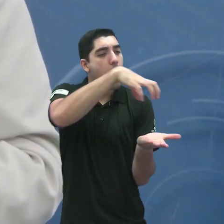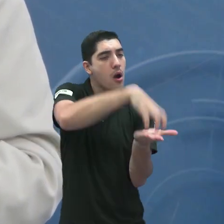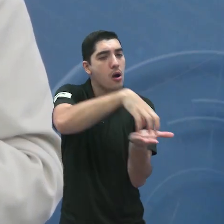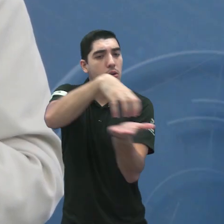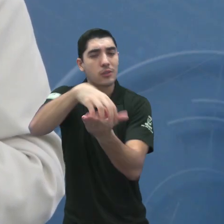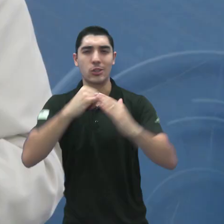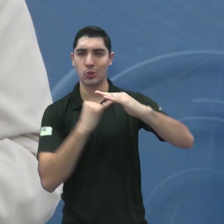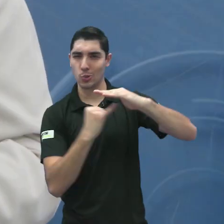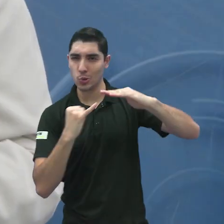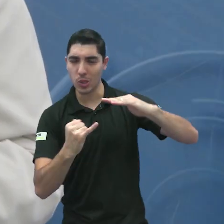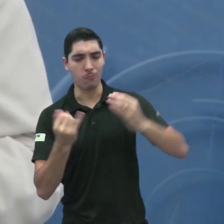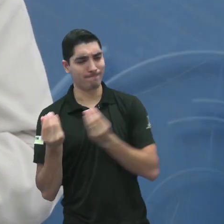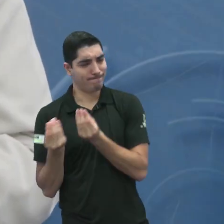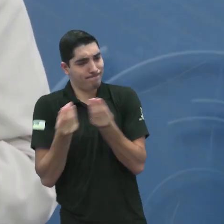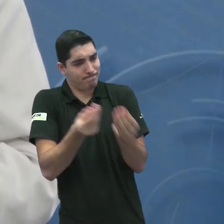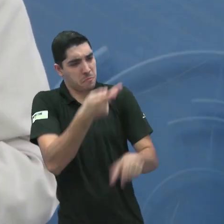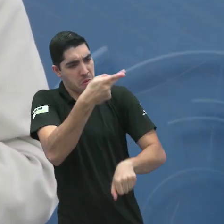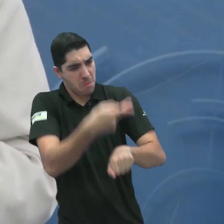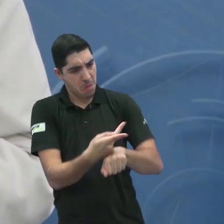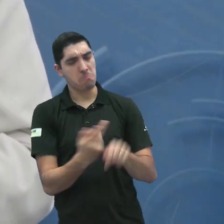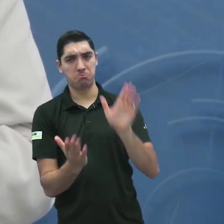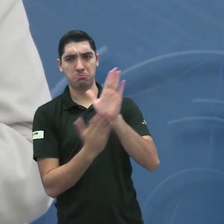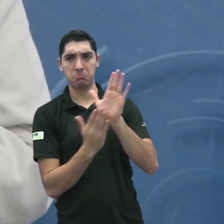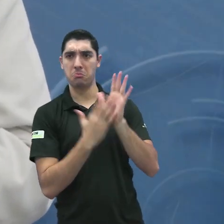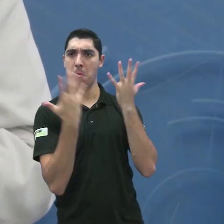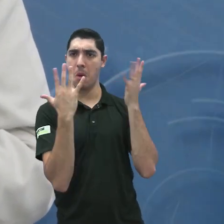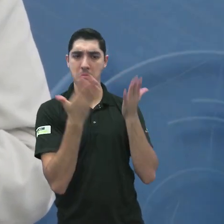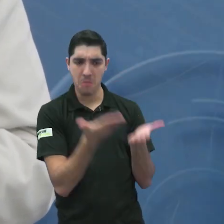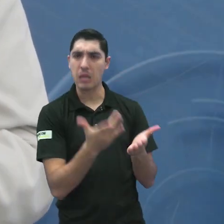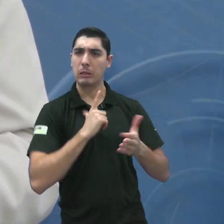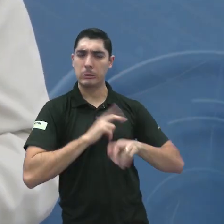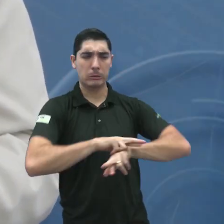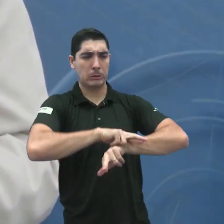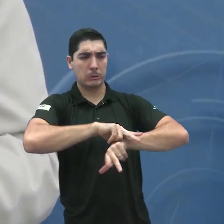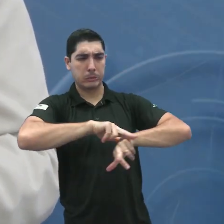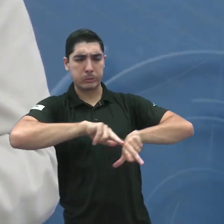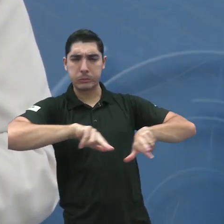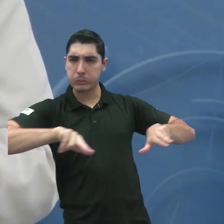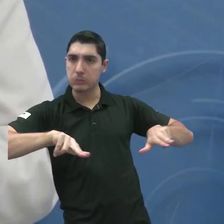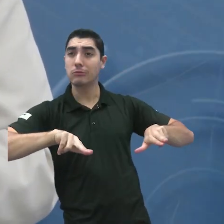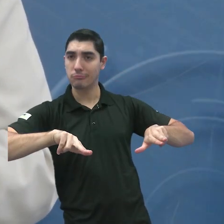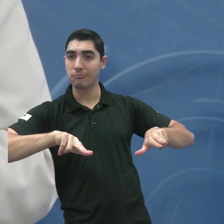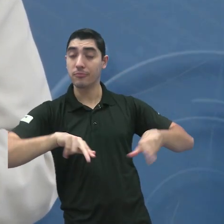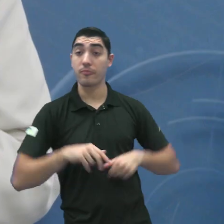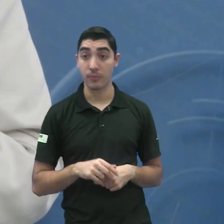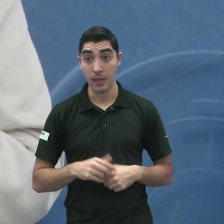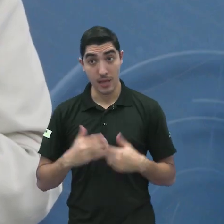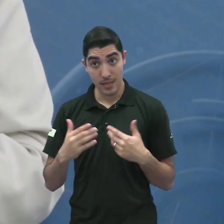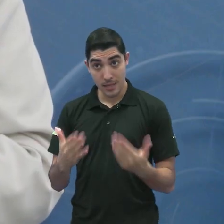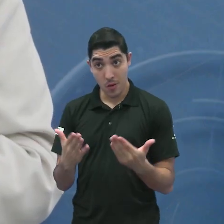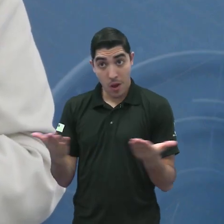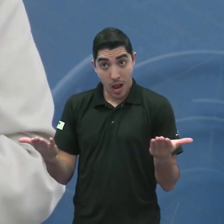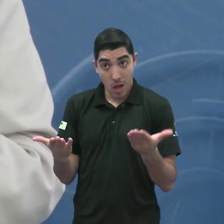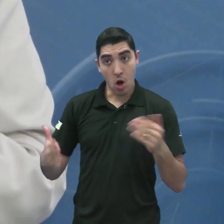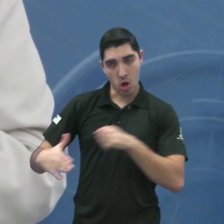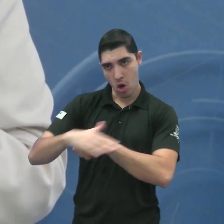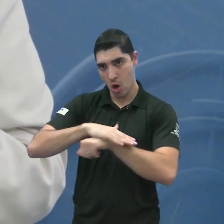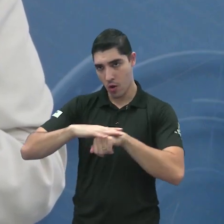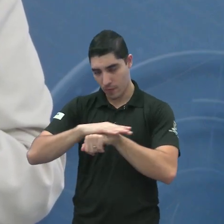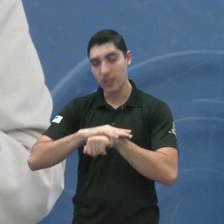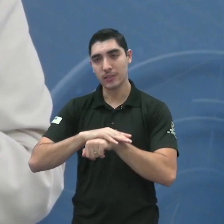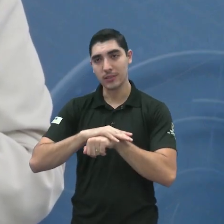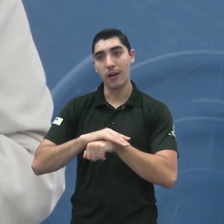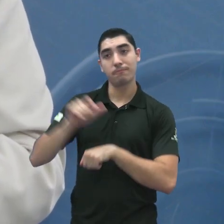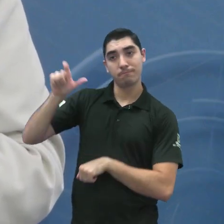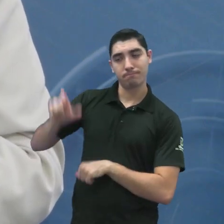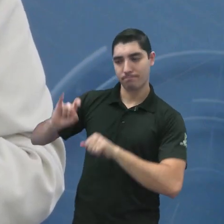ciência mais inclusiva e diversa. E para a gente falar sobre essa ação, vamos conversar agora